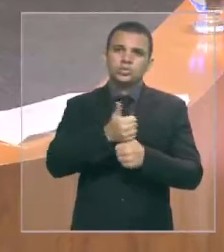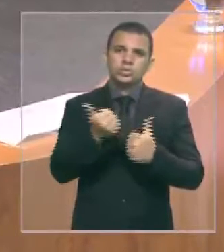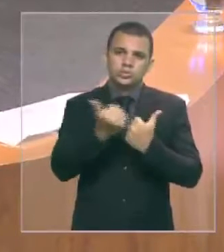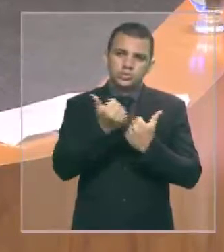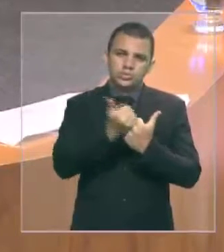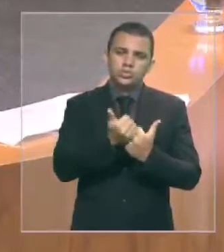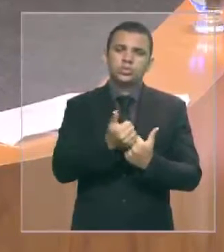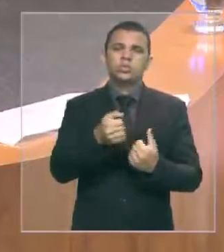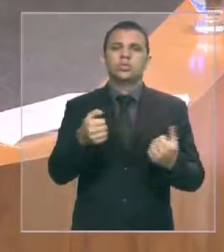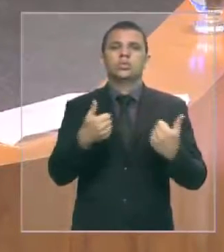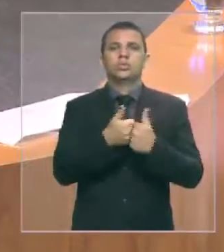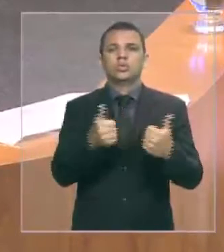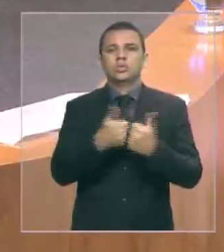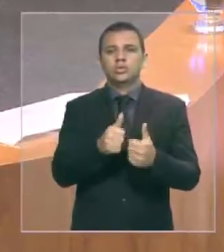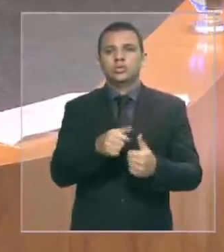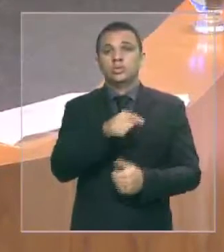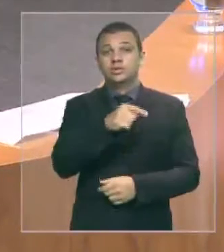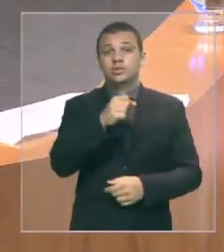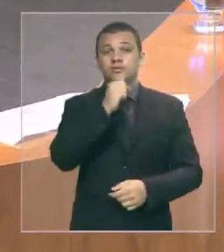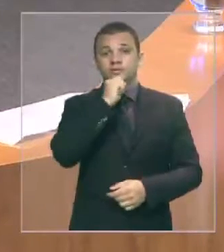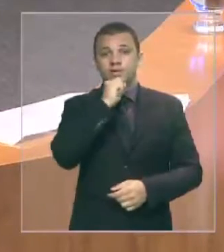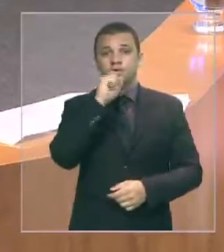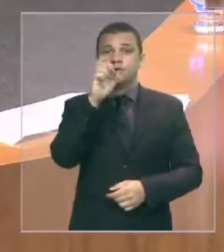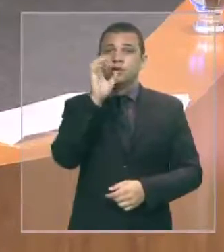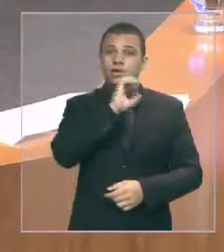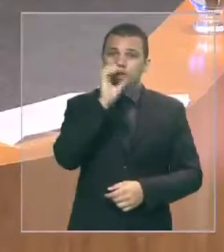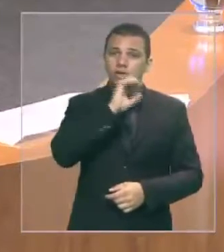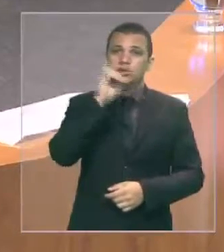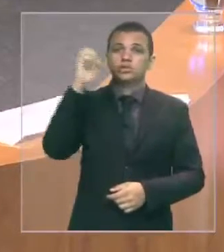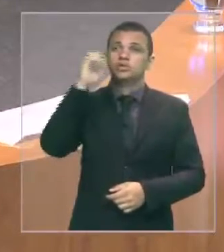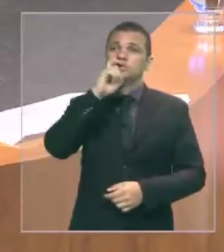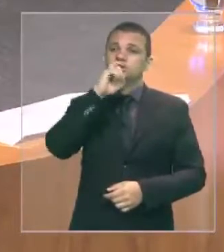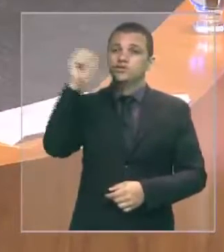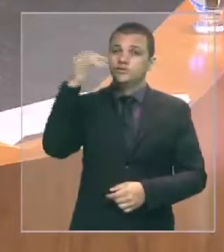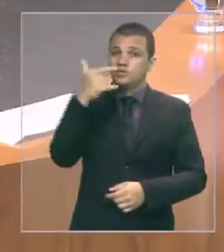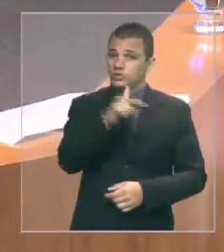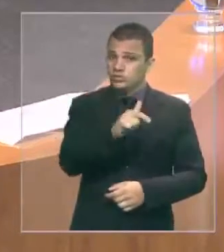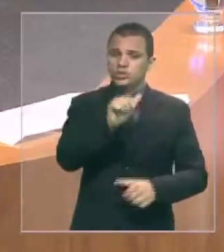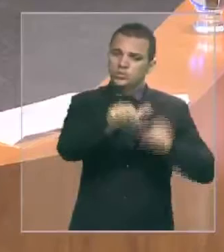sem ar-condicionado para veículos com ar-condicionado.